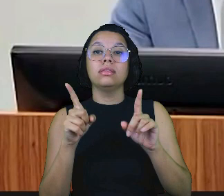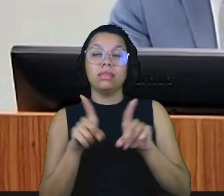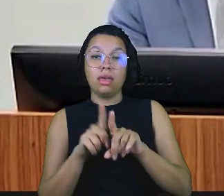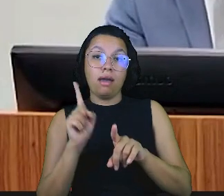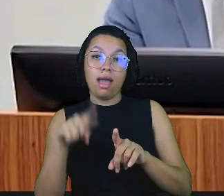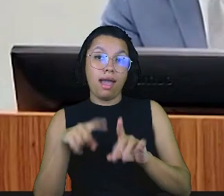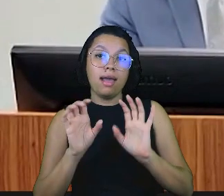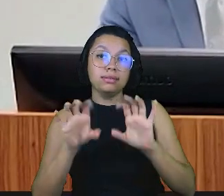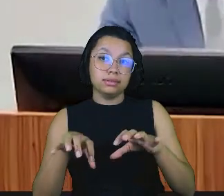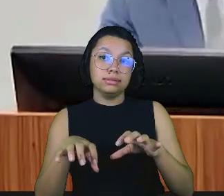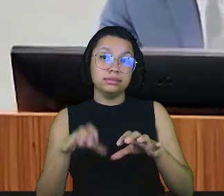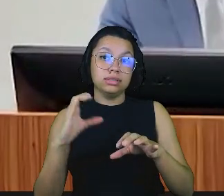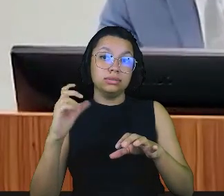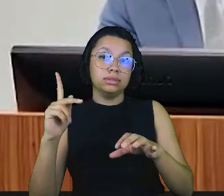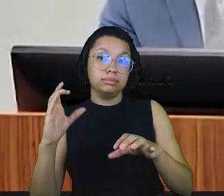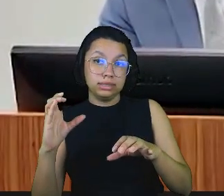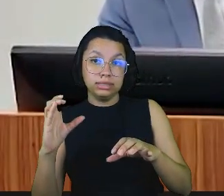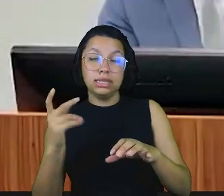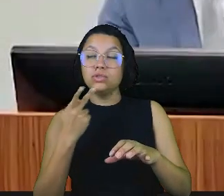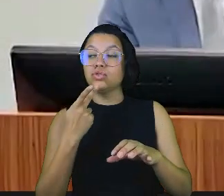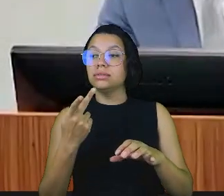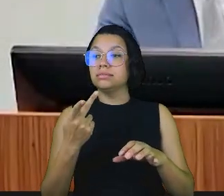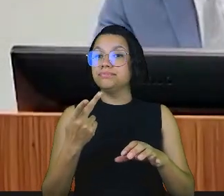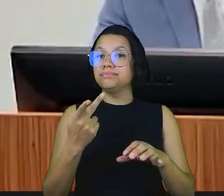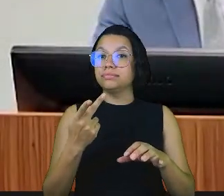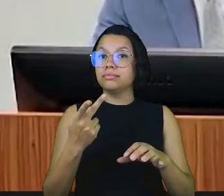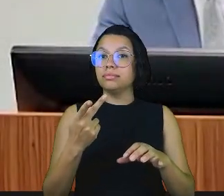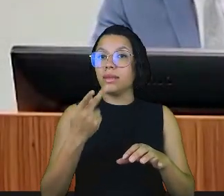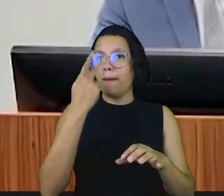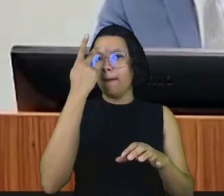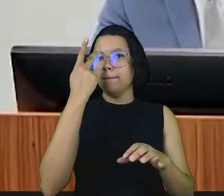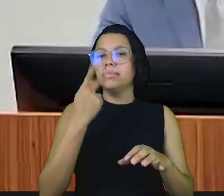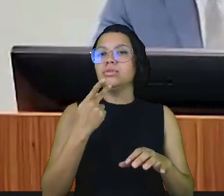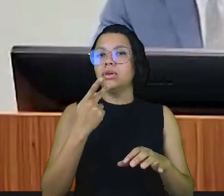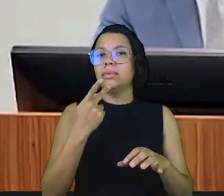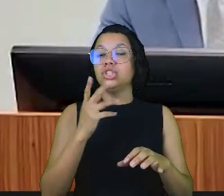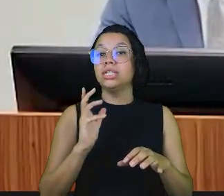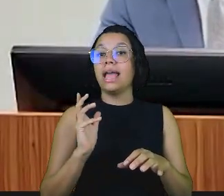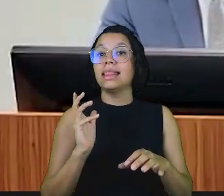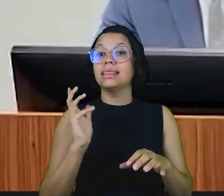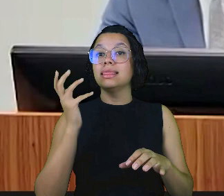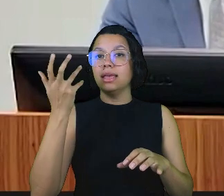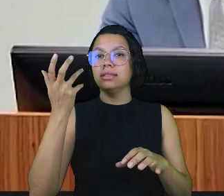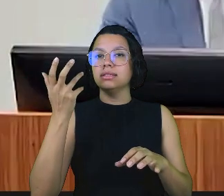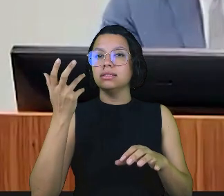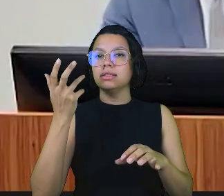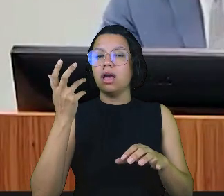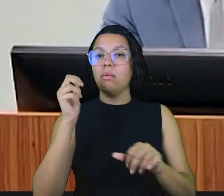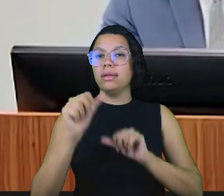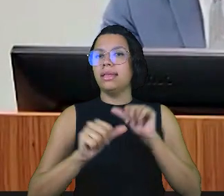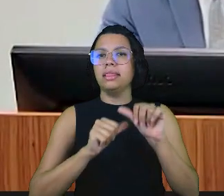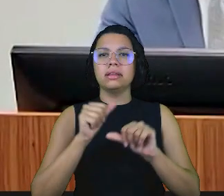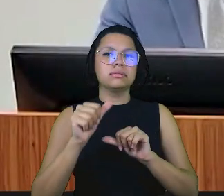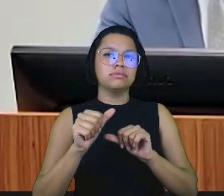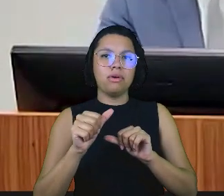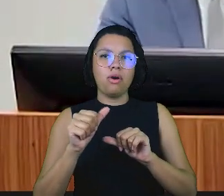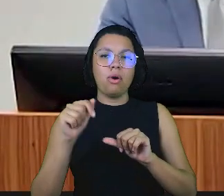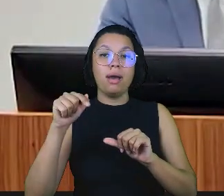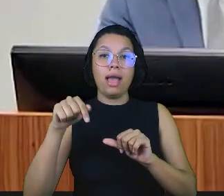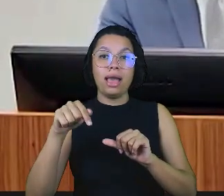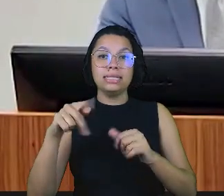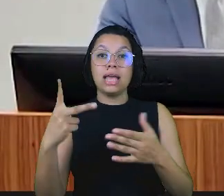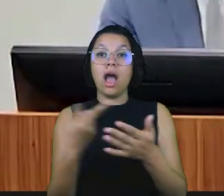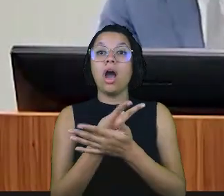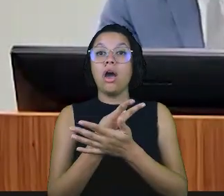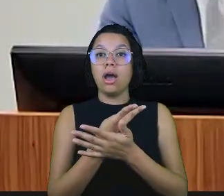Código de Processo Civil diz textualmente que a decisão que resolve o incidente